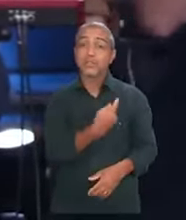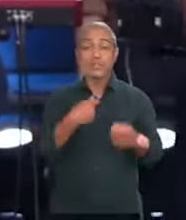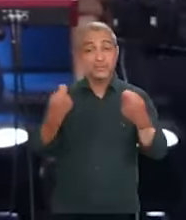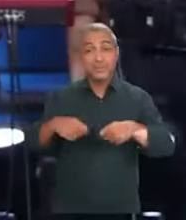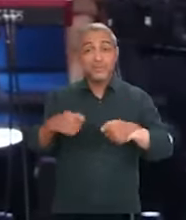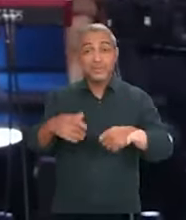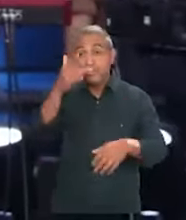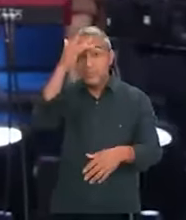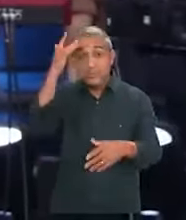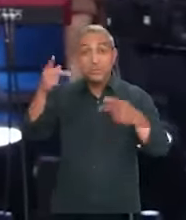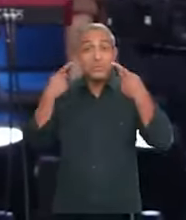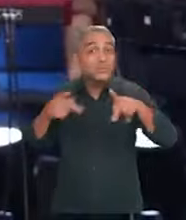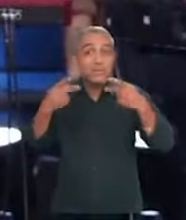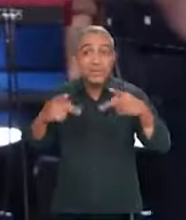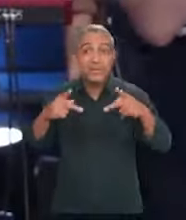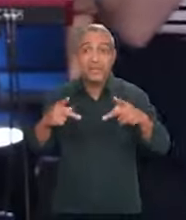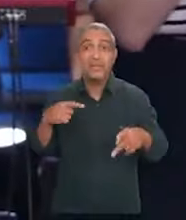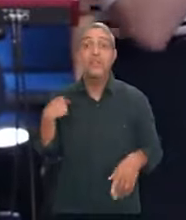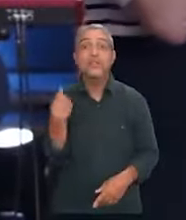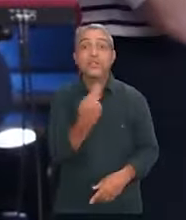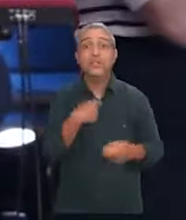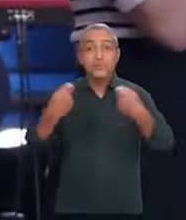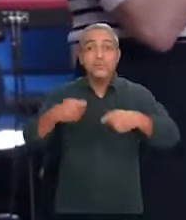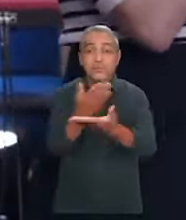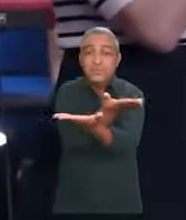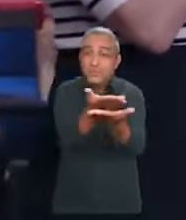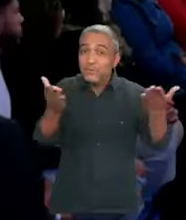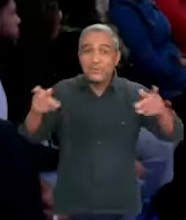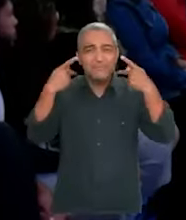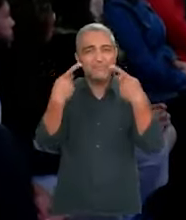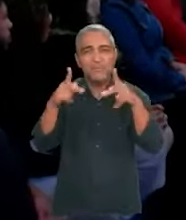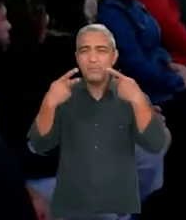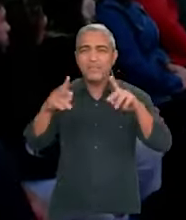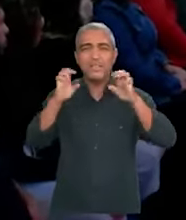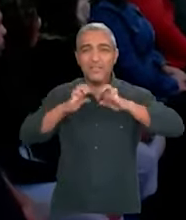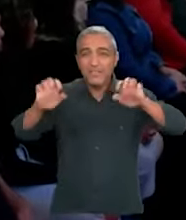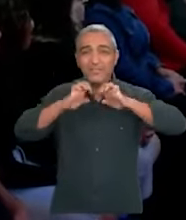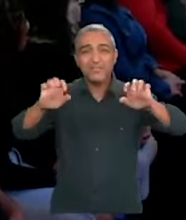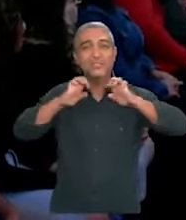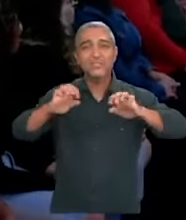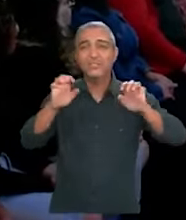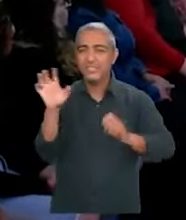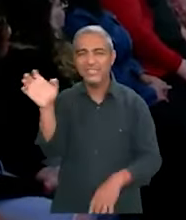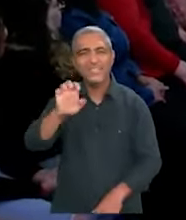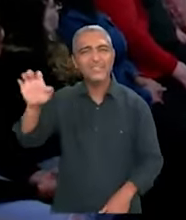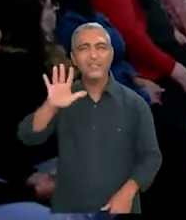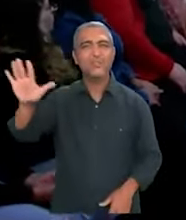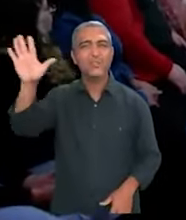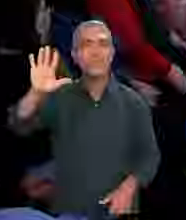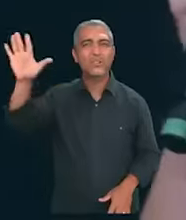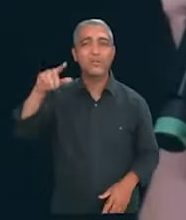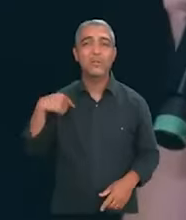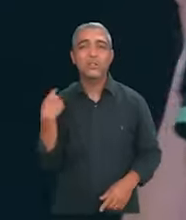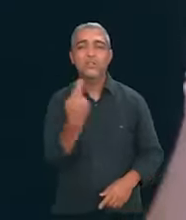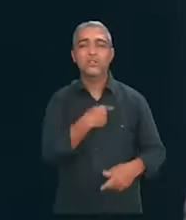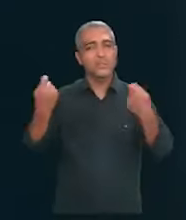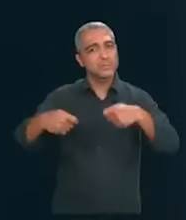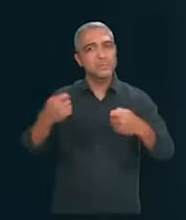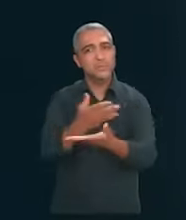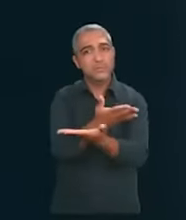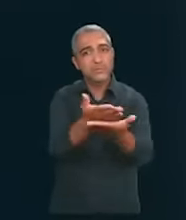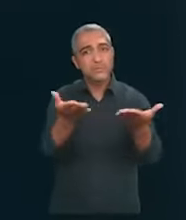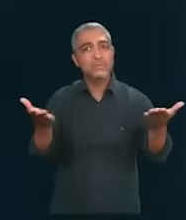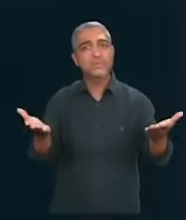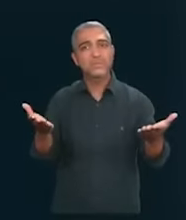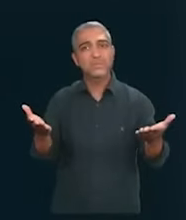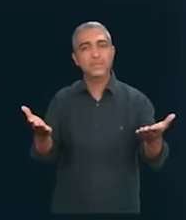pregar. Então, a gente precisa de vocês. A gente precisa. A gente tem que rejeitar convites de igrejas, rejeitar convites de